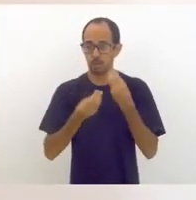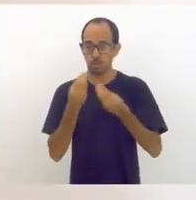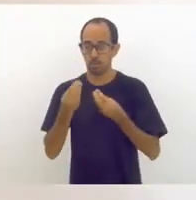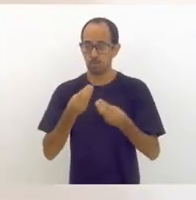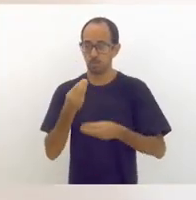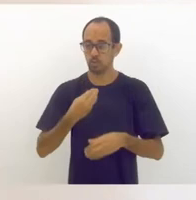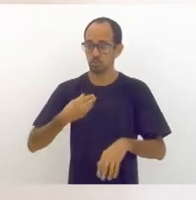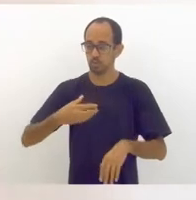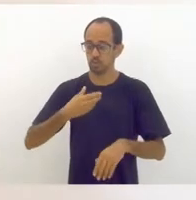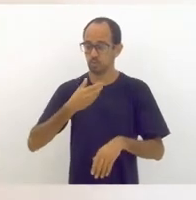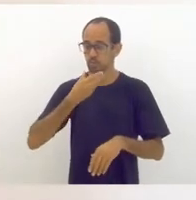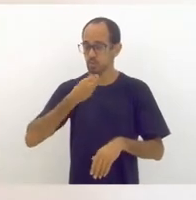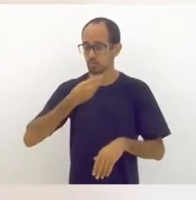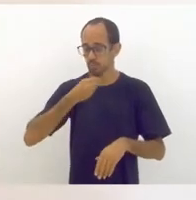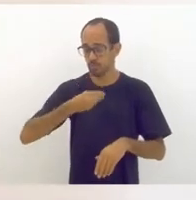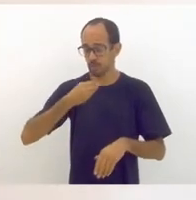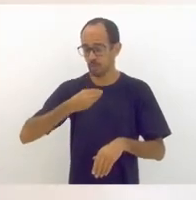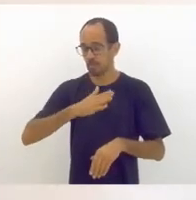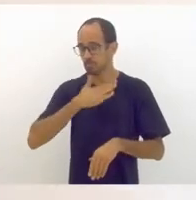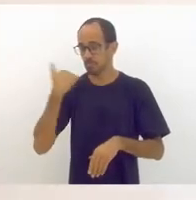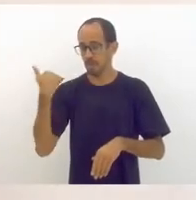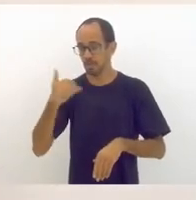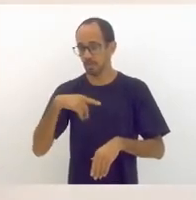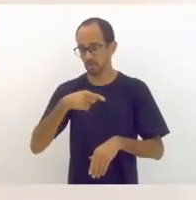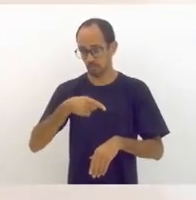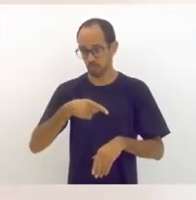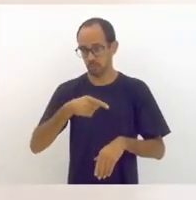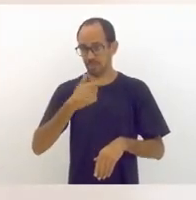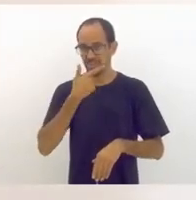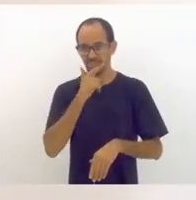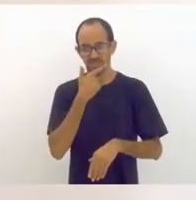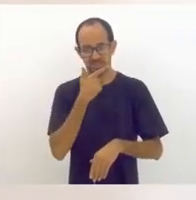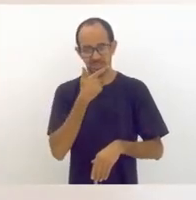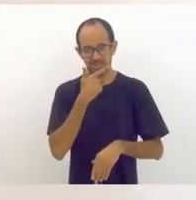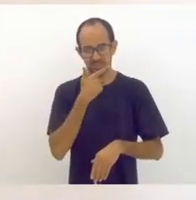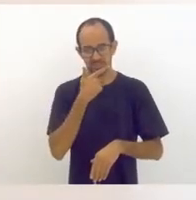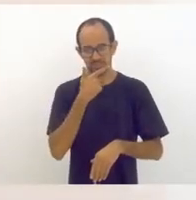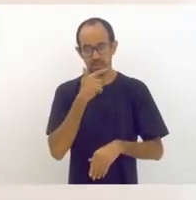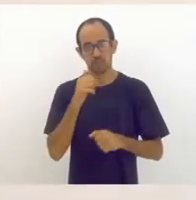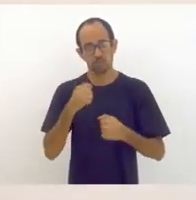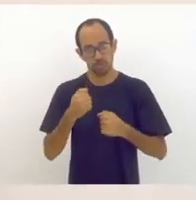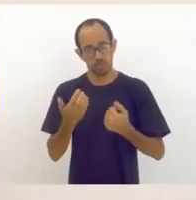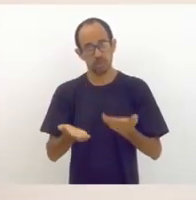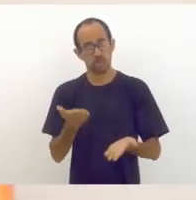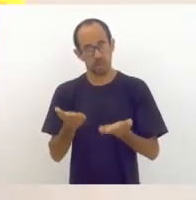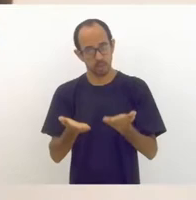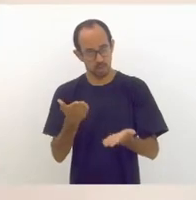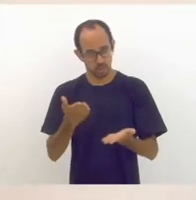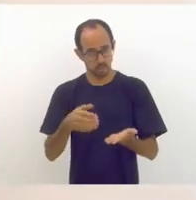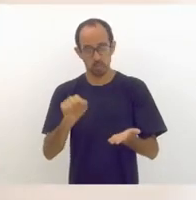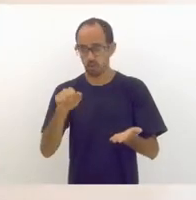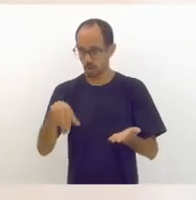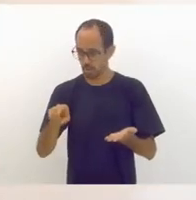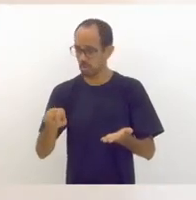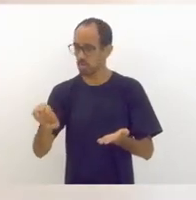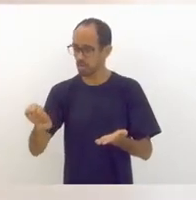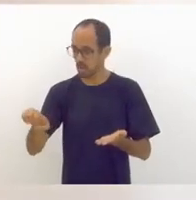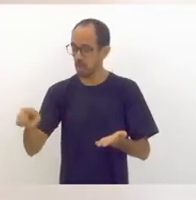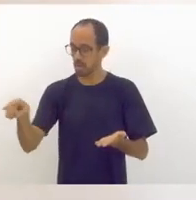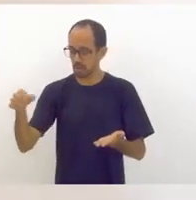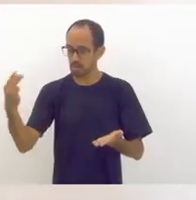nós estamos dando um tiro na cabeça, estamos sorrindo. Eu não estou dizendo que não temos que ter equilíbrio. Falou muito bem André Correia, nós temos que